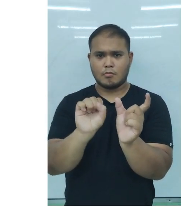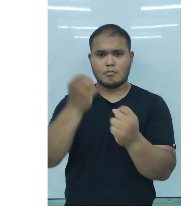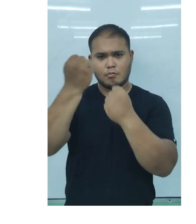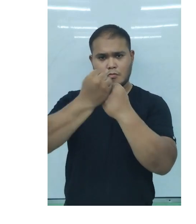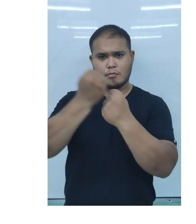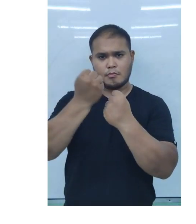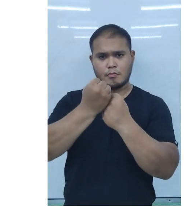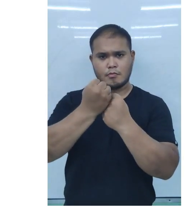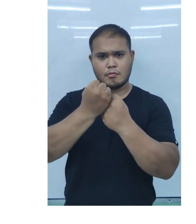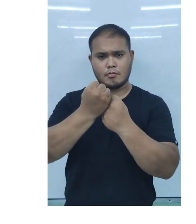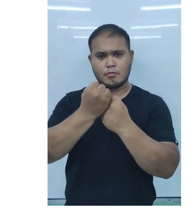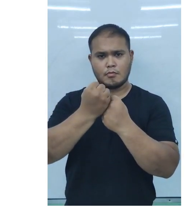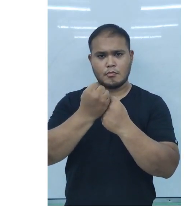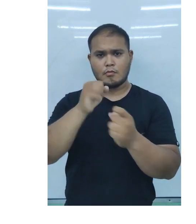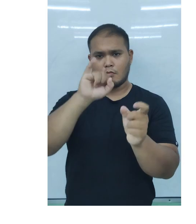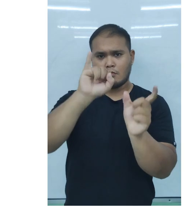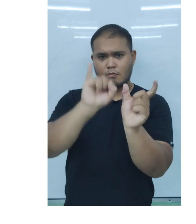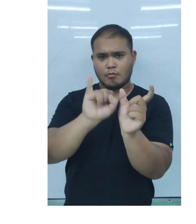por ius.